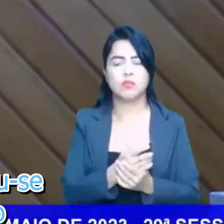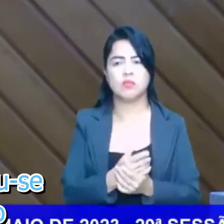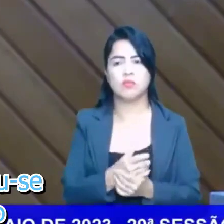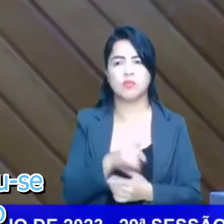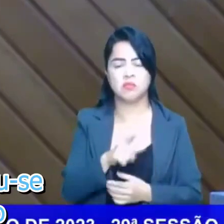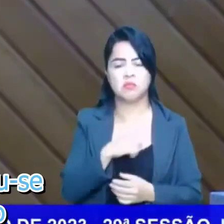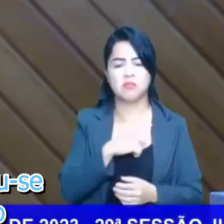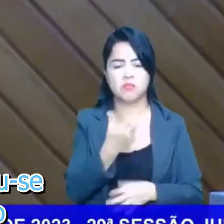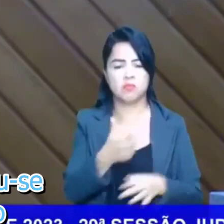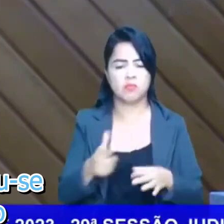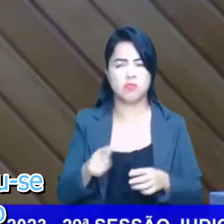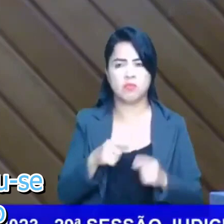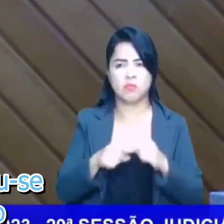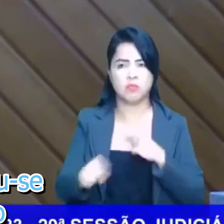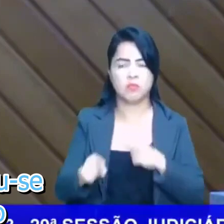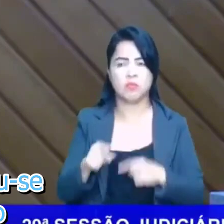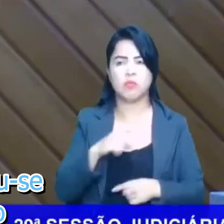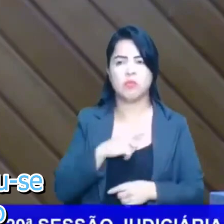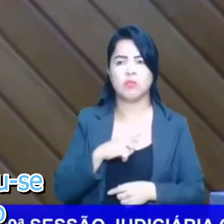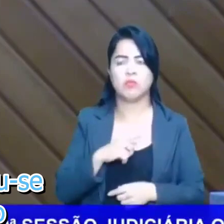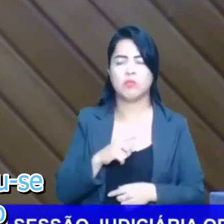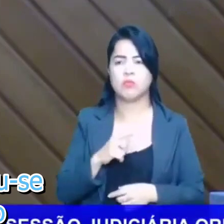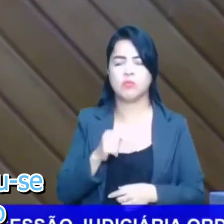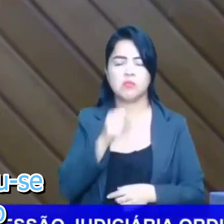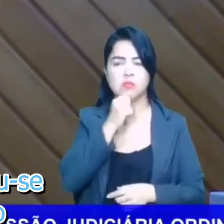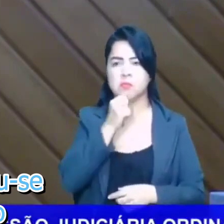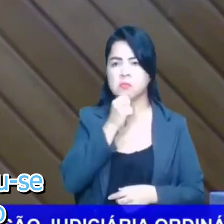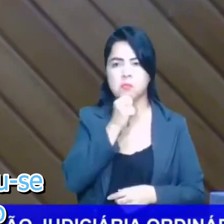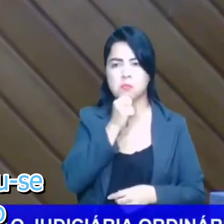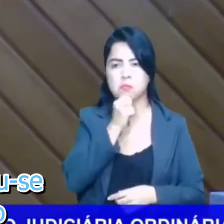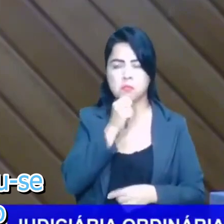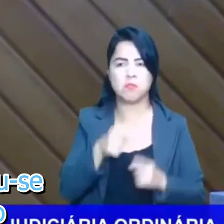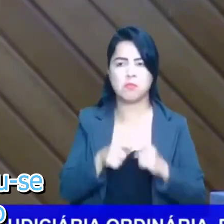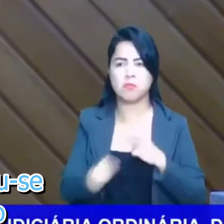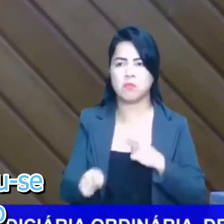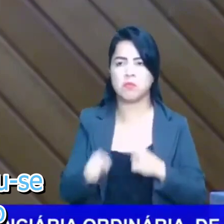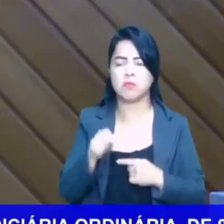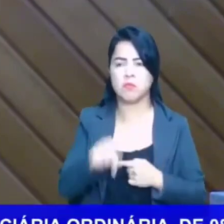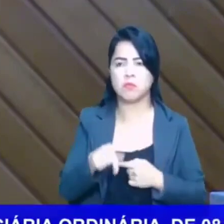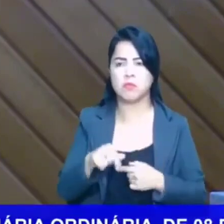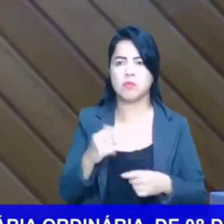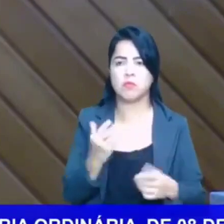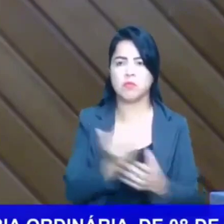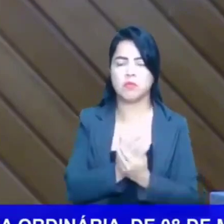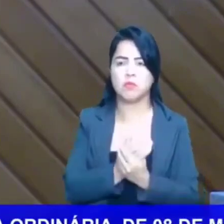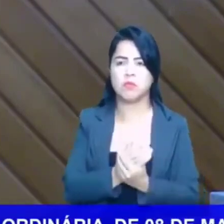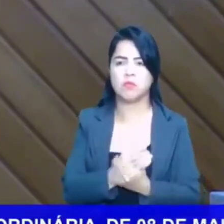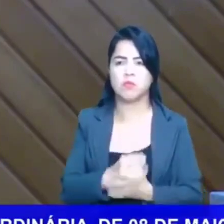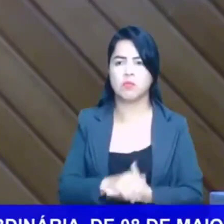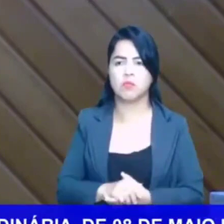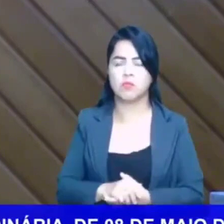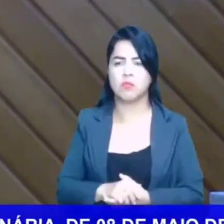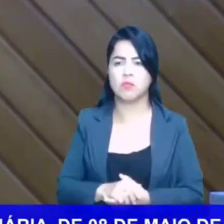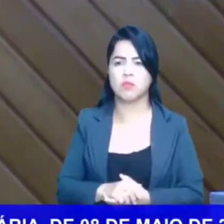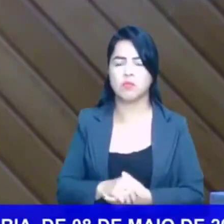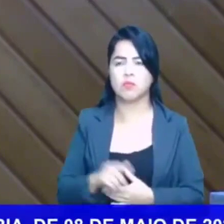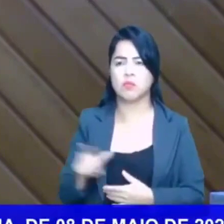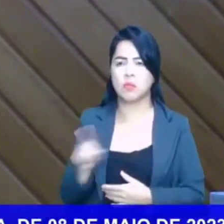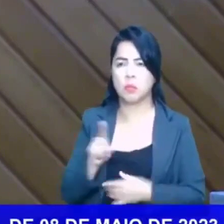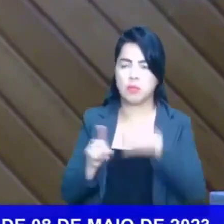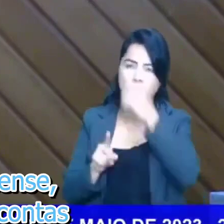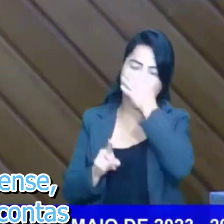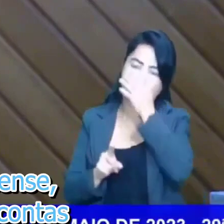judicial, mas transitou julgado, optou-se por não se desconstituir. E aqui, nesse processo, por